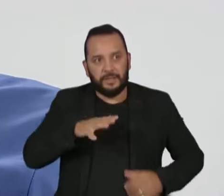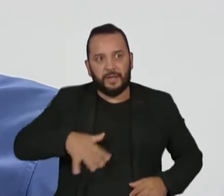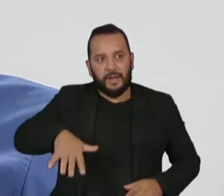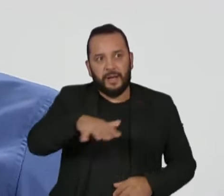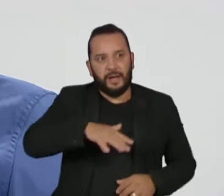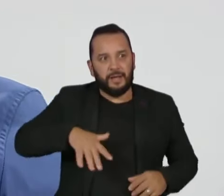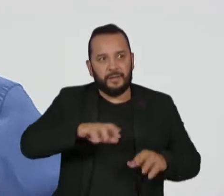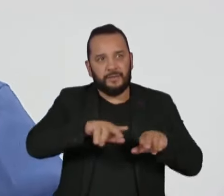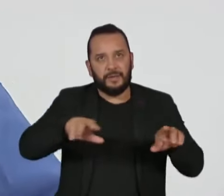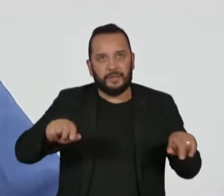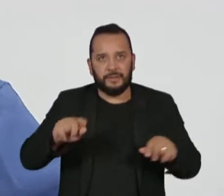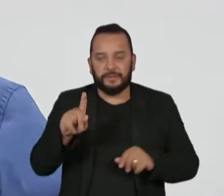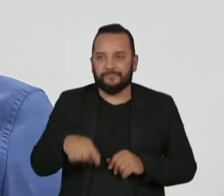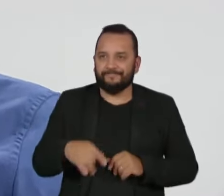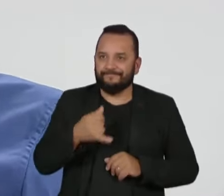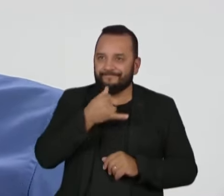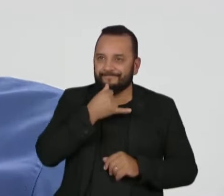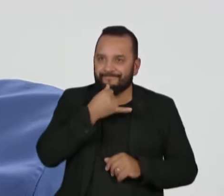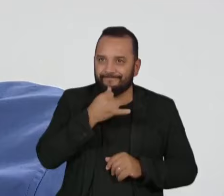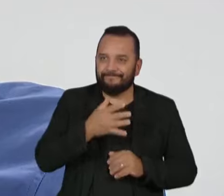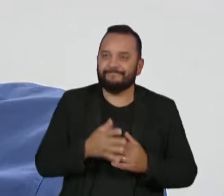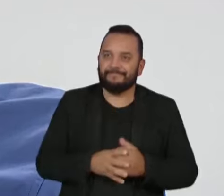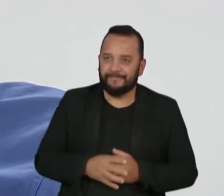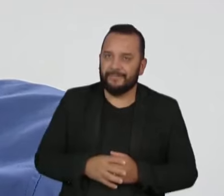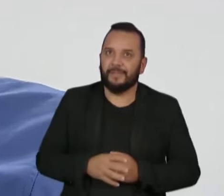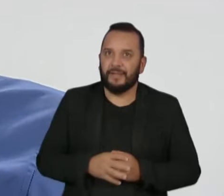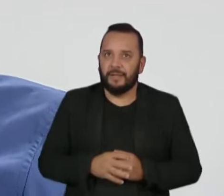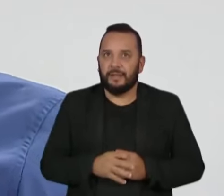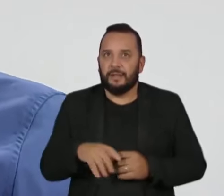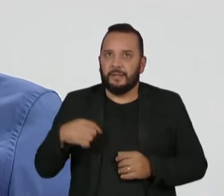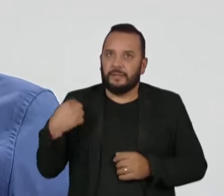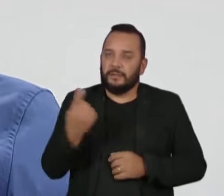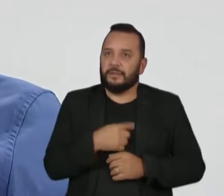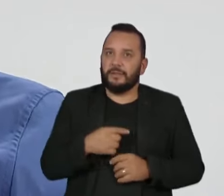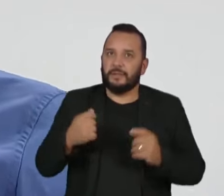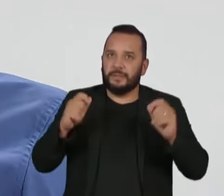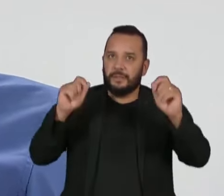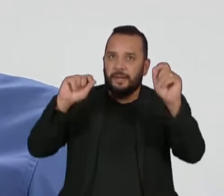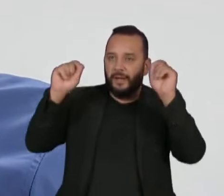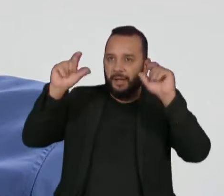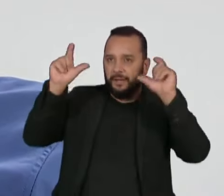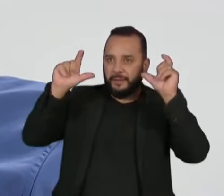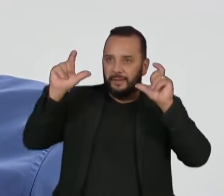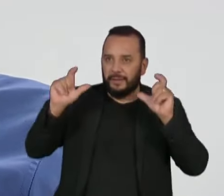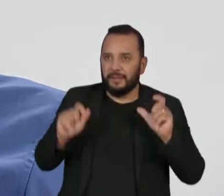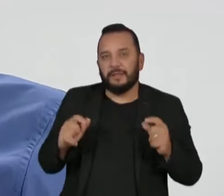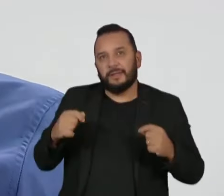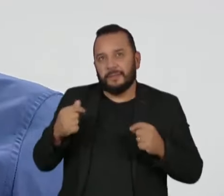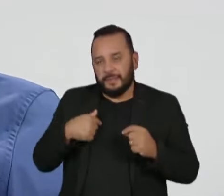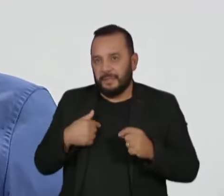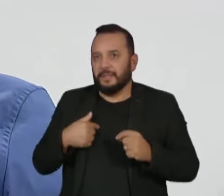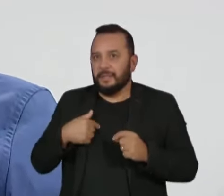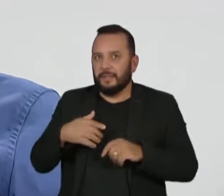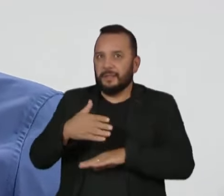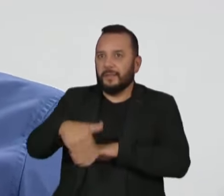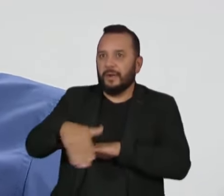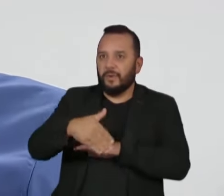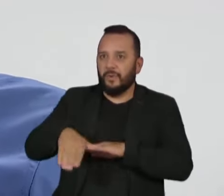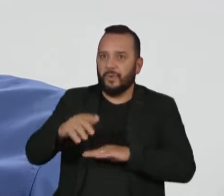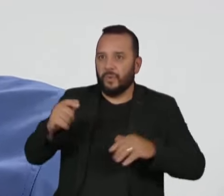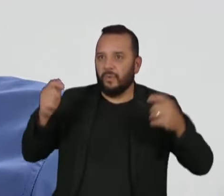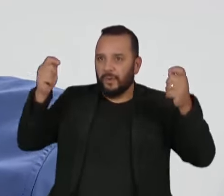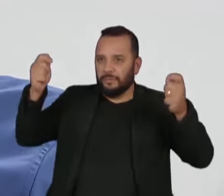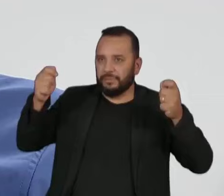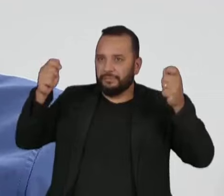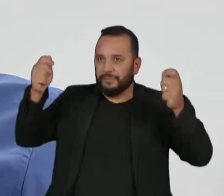grande tristeza, né? Eu acho que a gente tem que estar muito atento. É hora de estar na rua mesmo. Eu acho que é